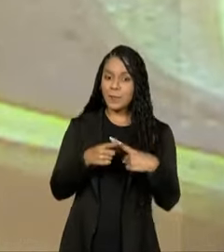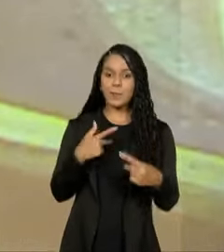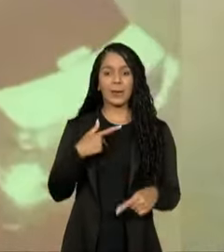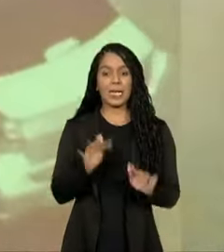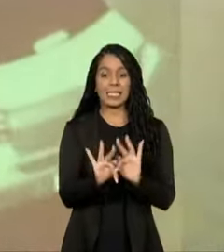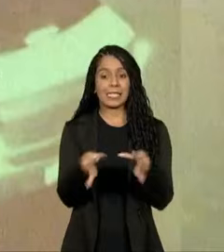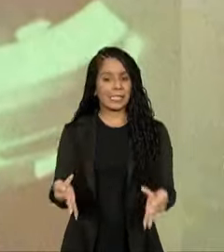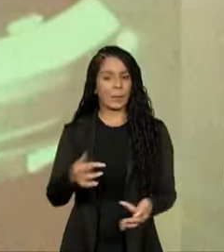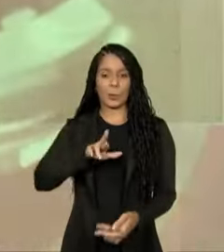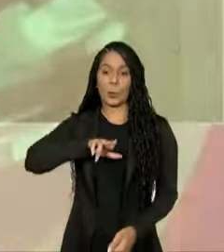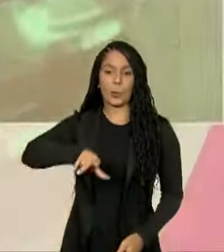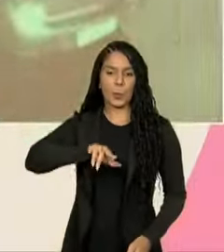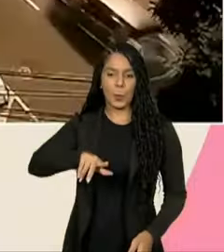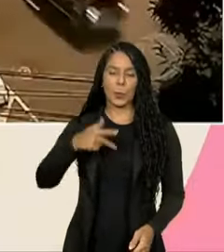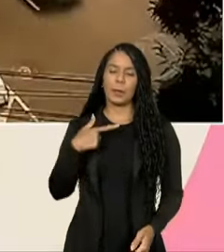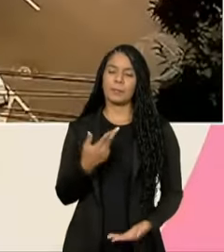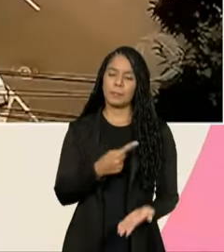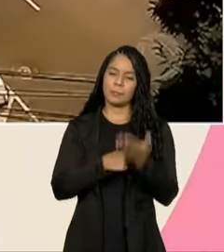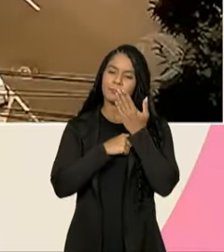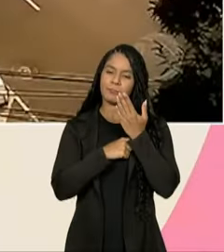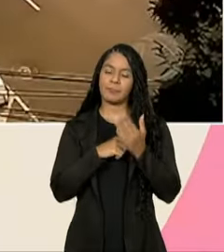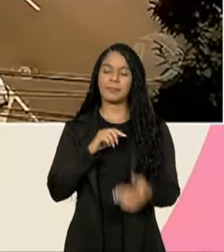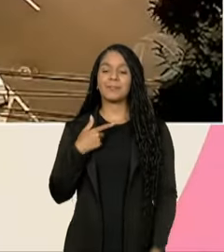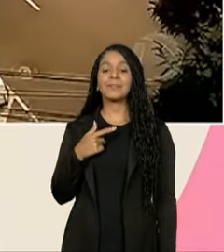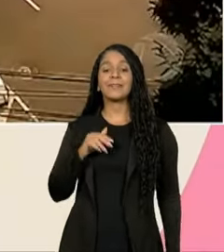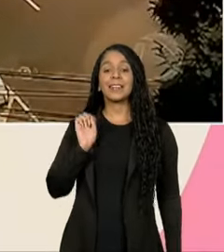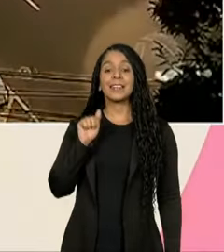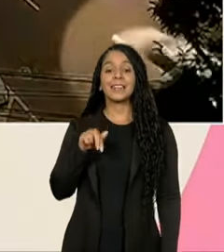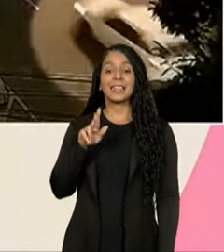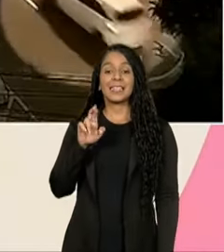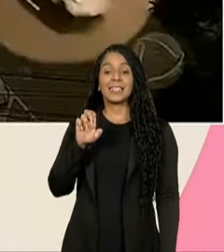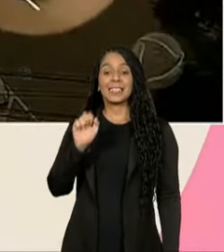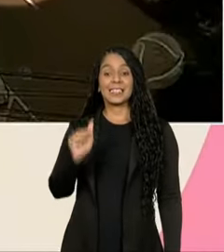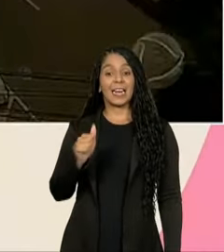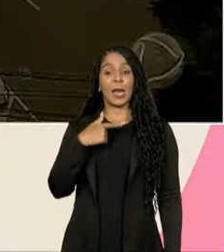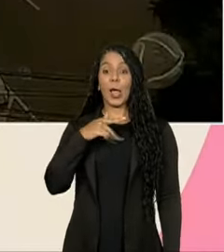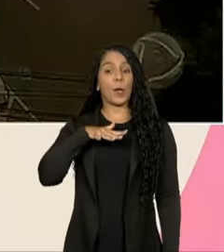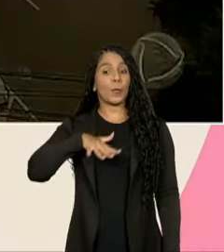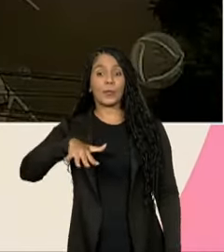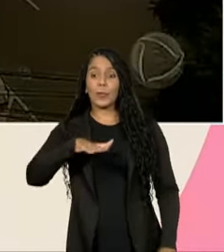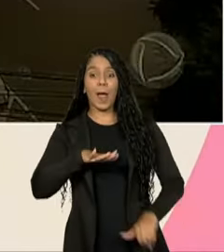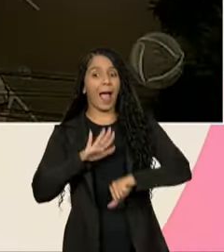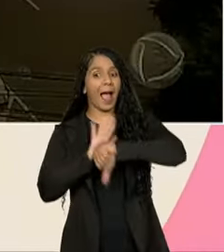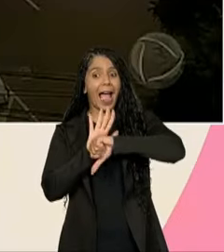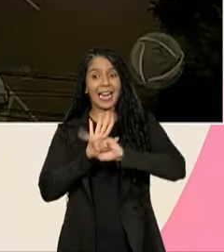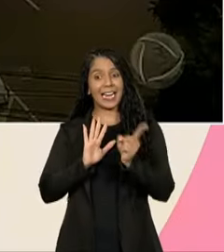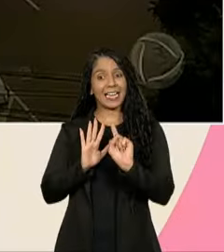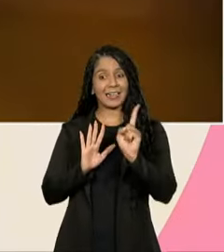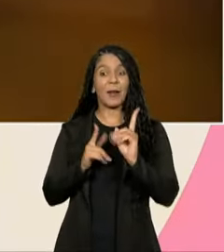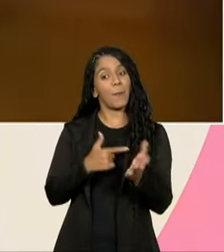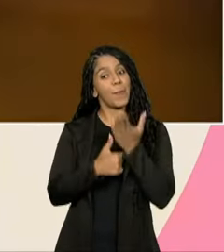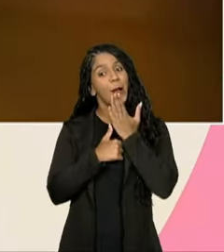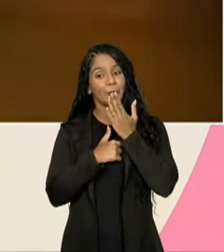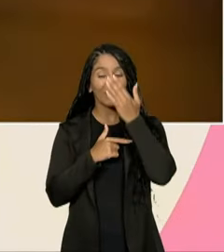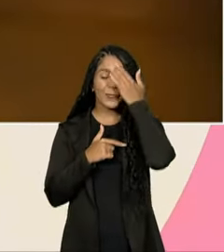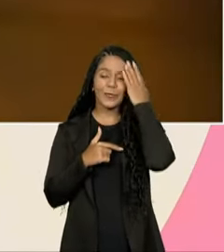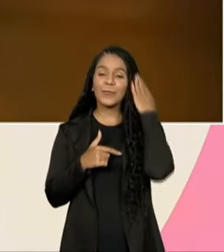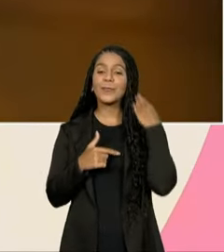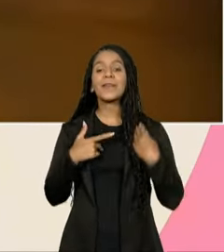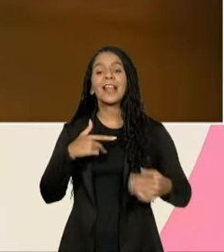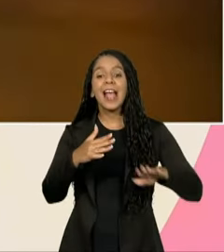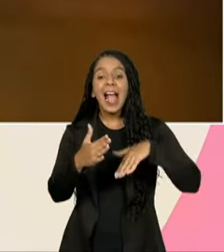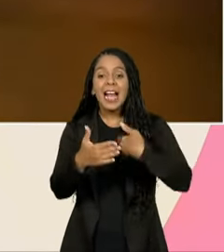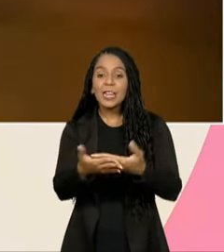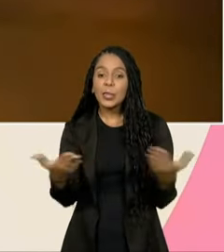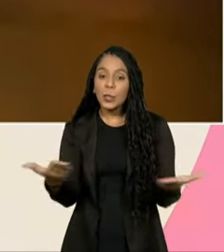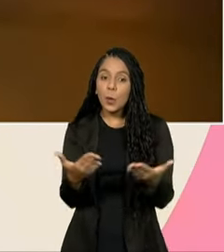tão simples. André, me ajuda, né? André, ajuda, hein, André? Eu nem sou da área criminal. Ajuda, André. Não, porque assim, até hoje,